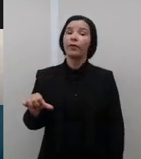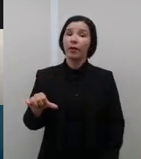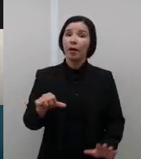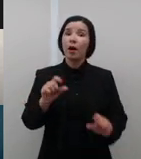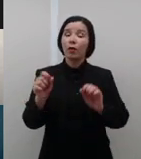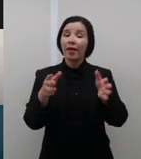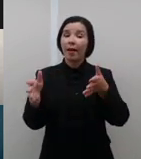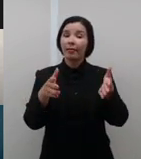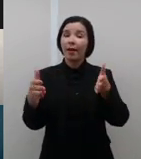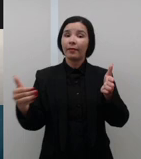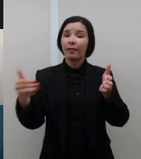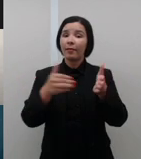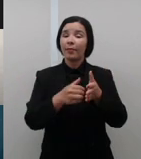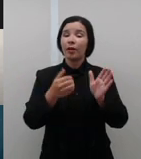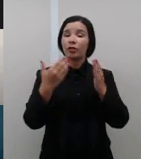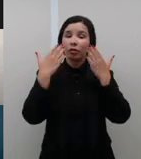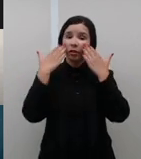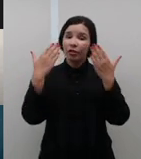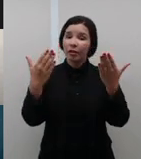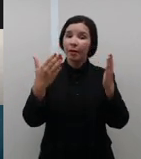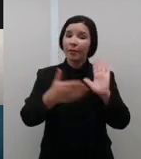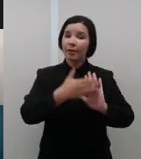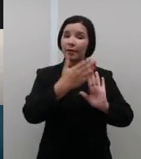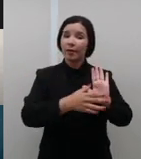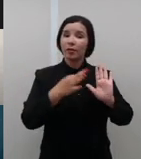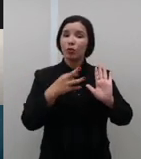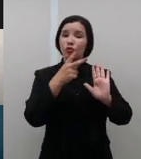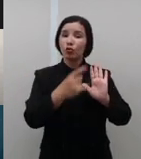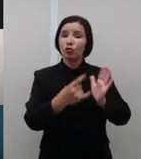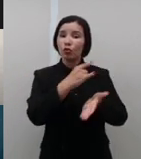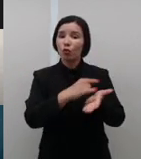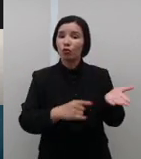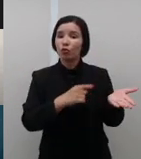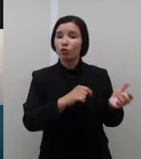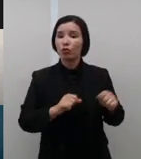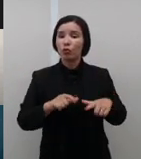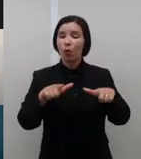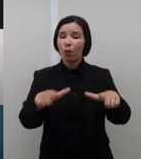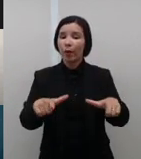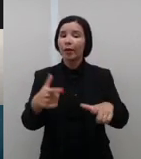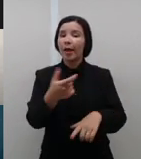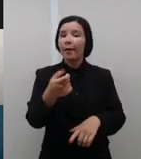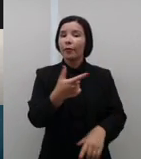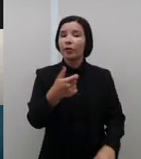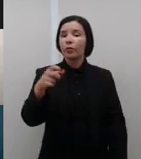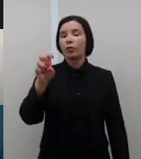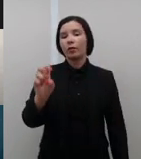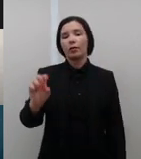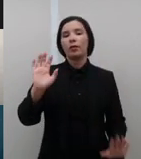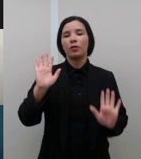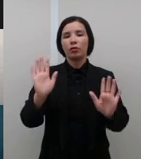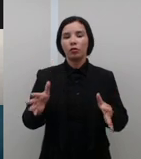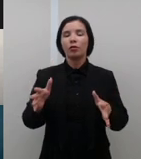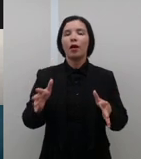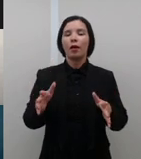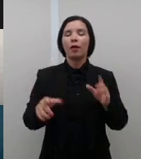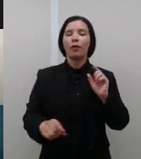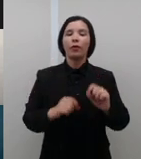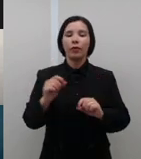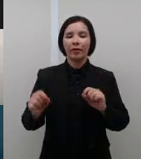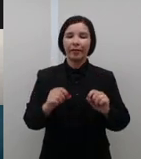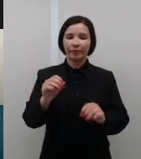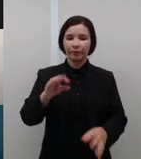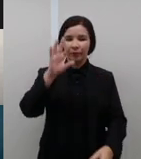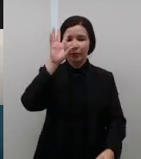aquisição de todos os títulos, considerando que em 2015 a comissão do concurso, suprindo a omissão